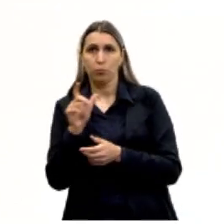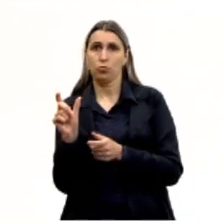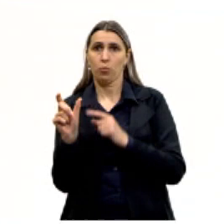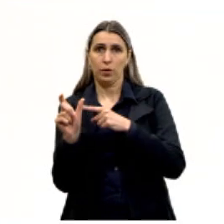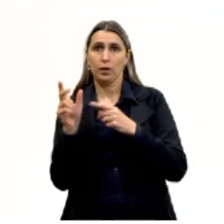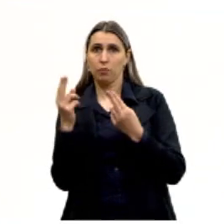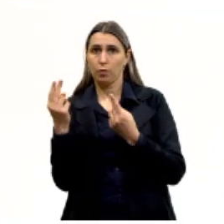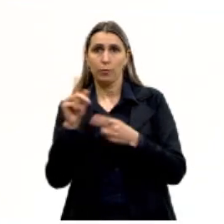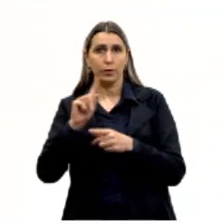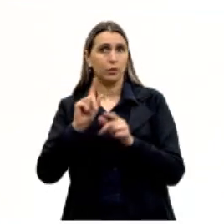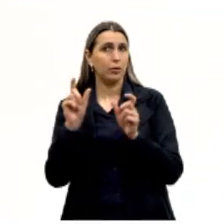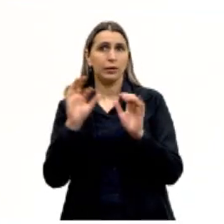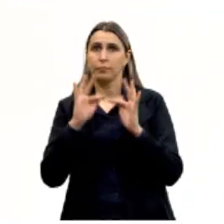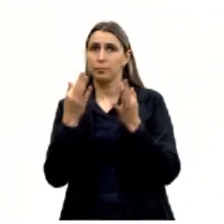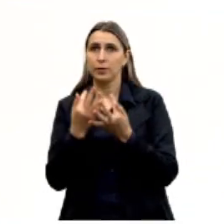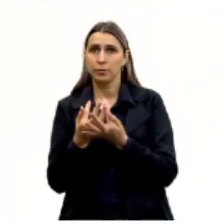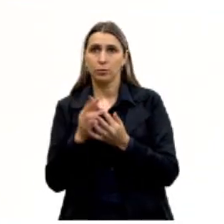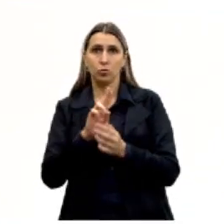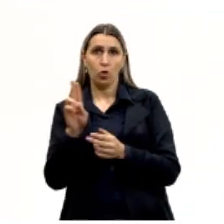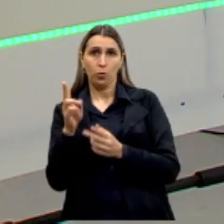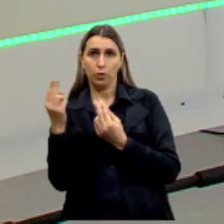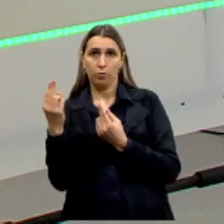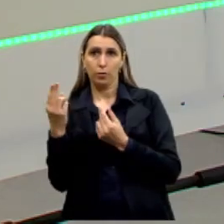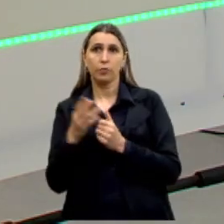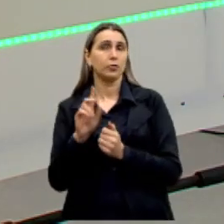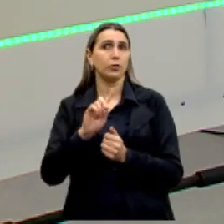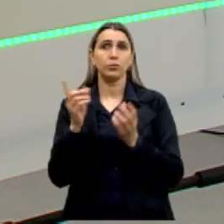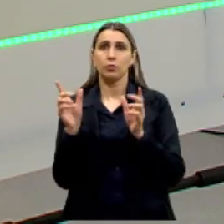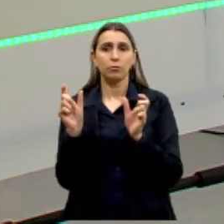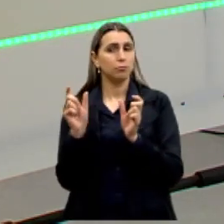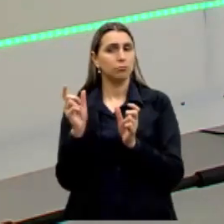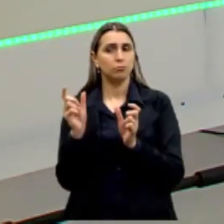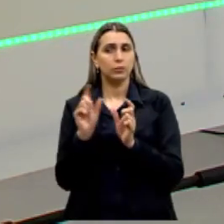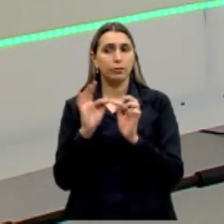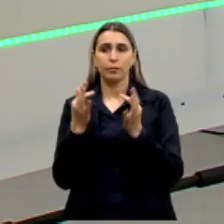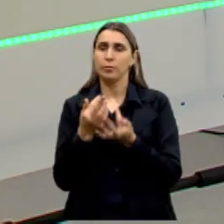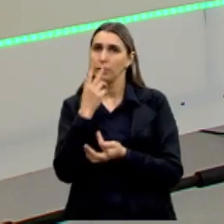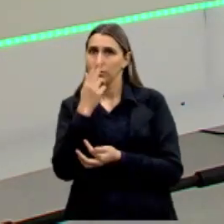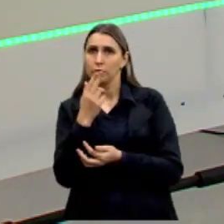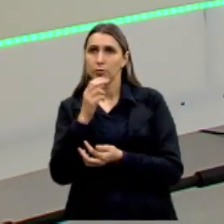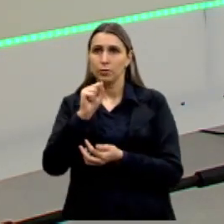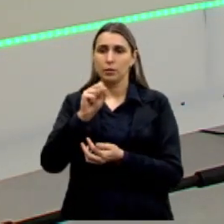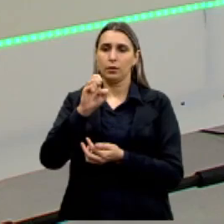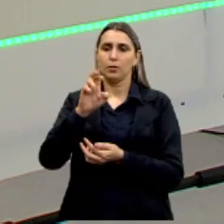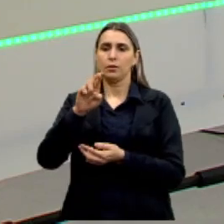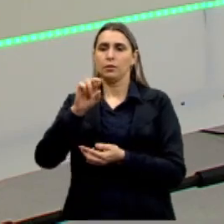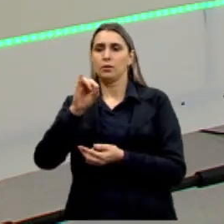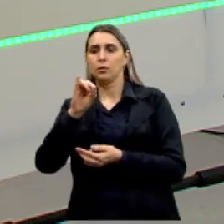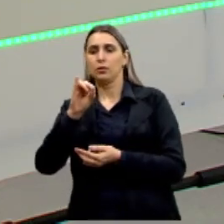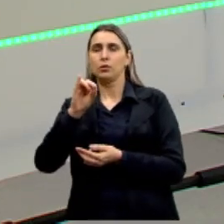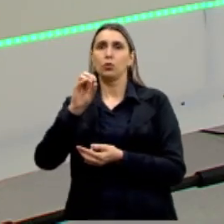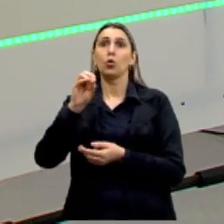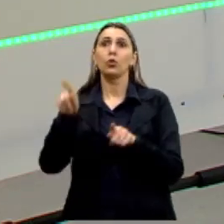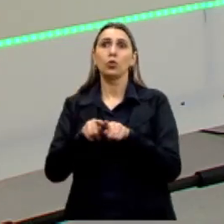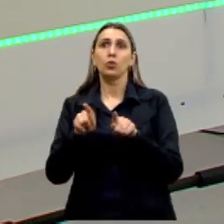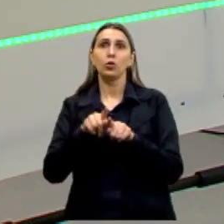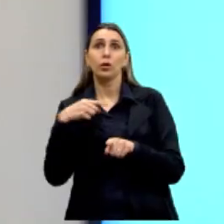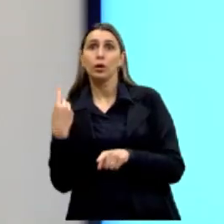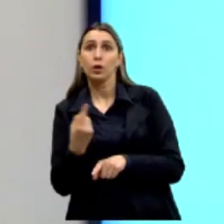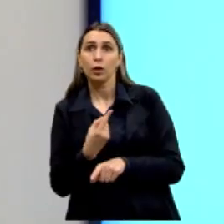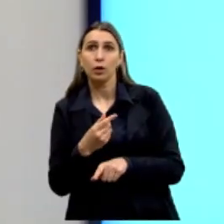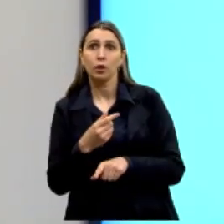são parentes tem os nomes iguais mas não são parentes o Sérgio Milliet e o eu